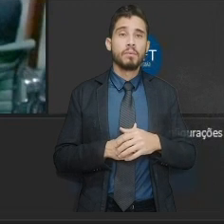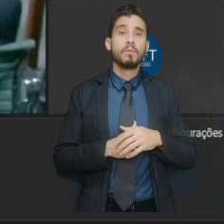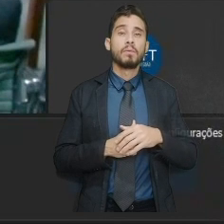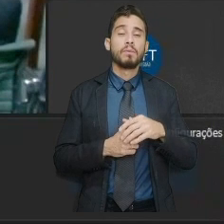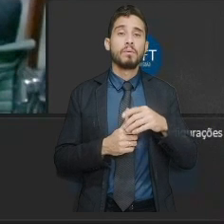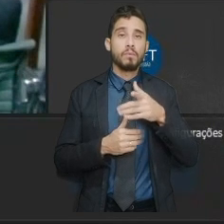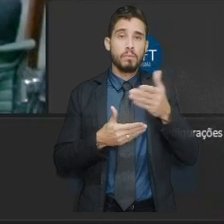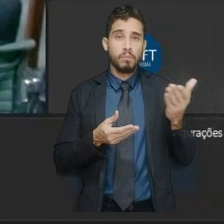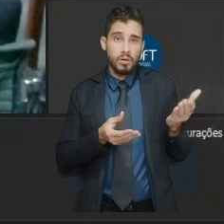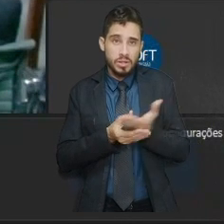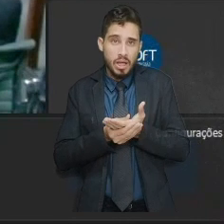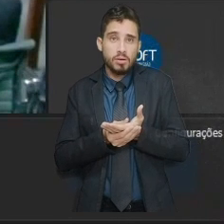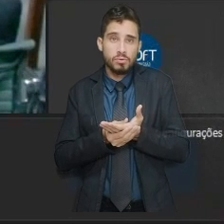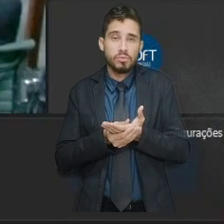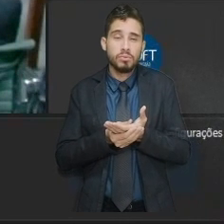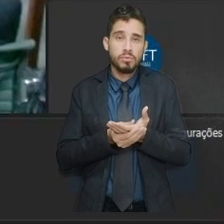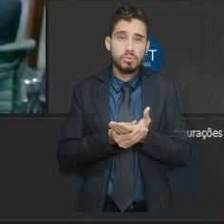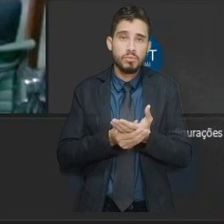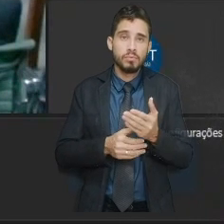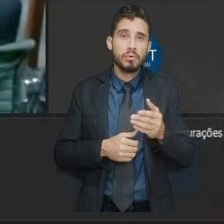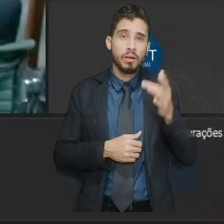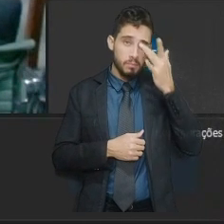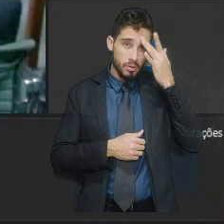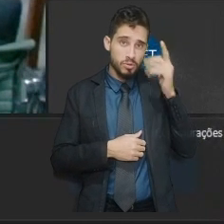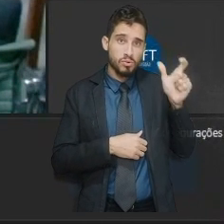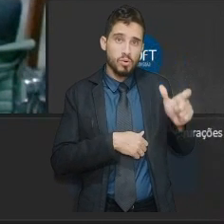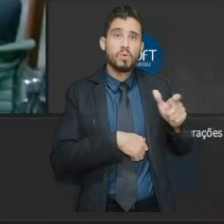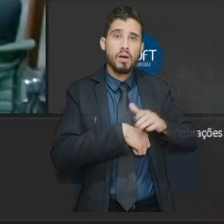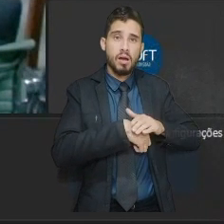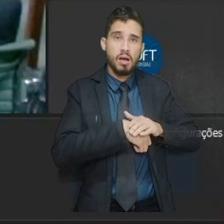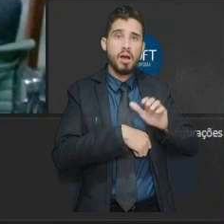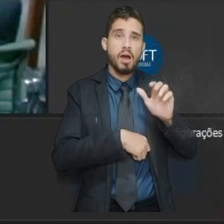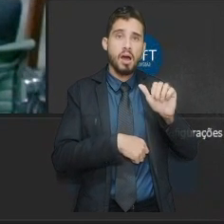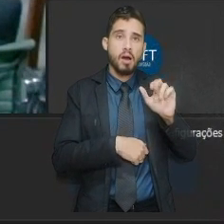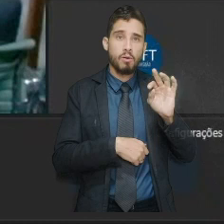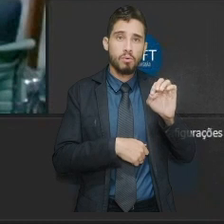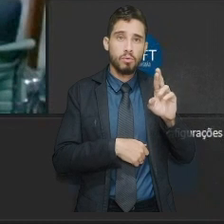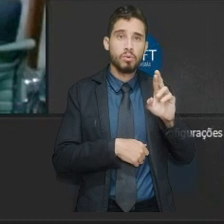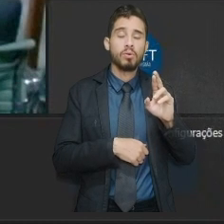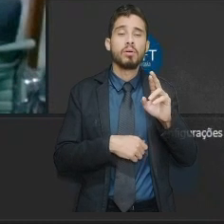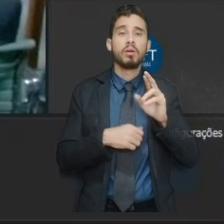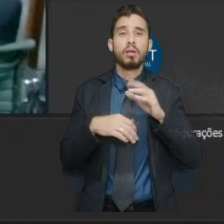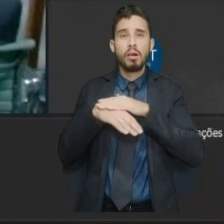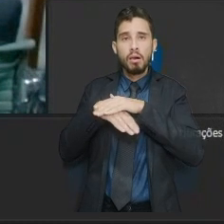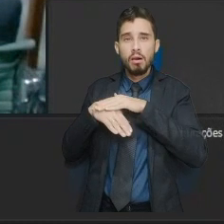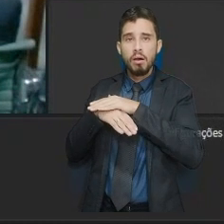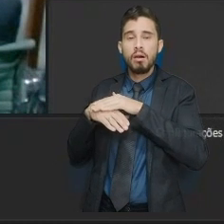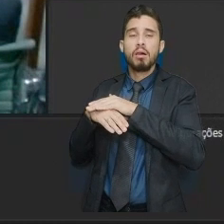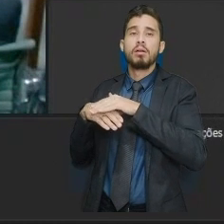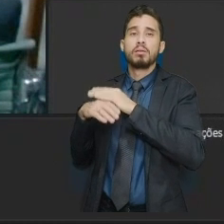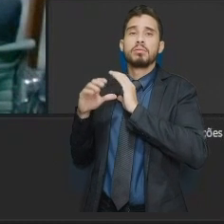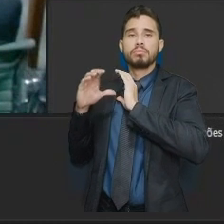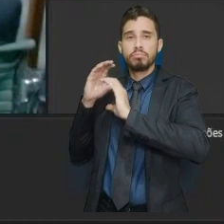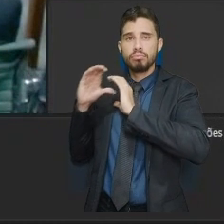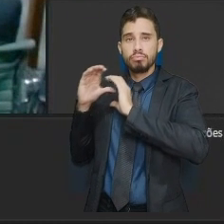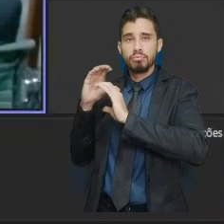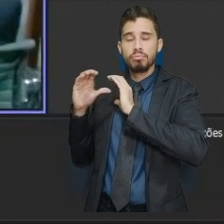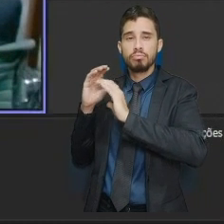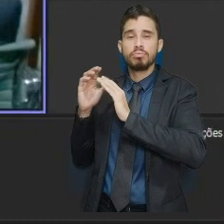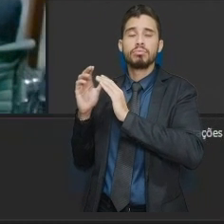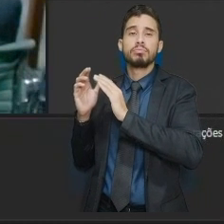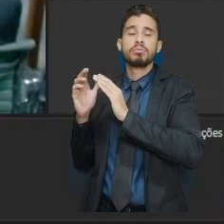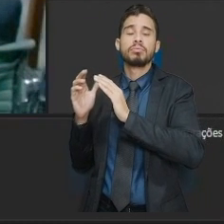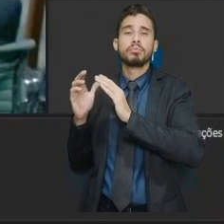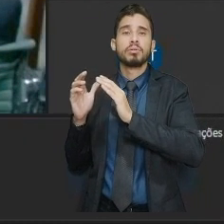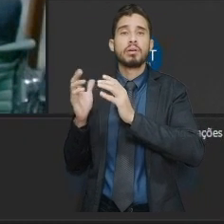segundo acionado no processo de origem, com quem a autora manteve as relações, né, a ligação, comunicação